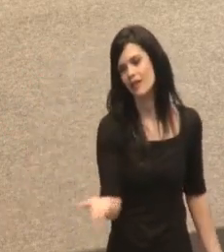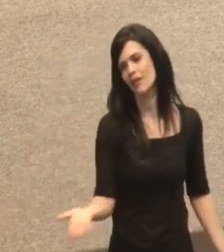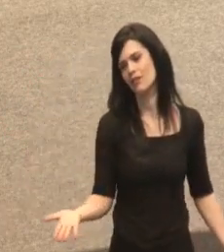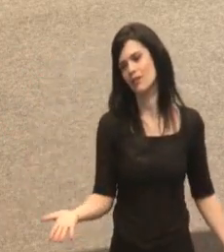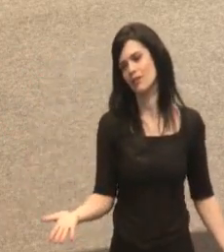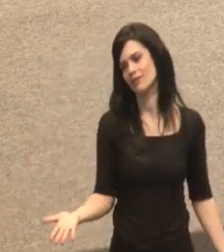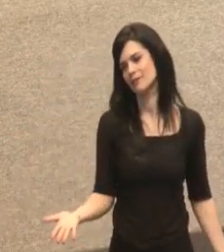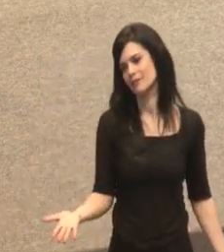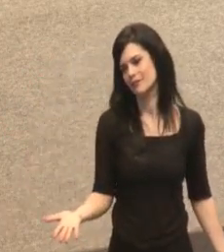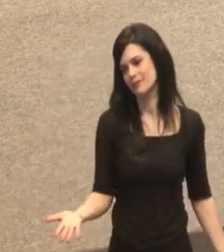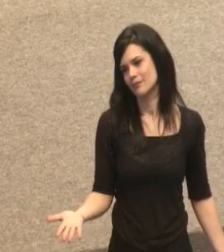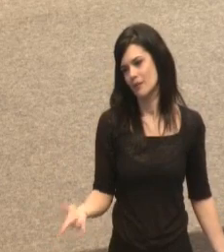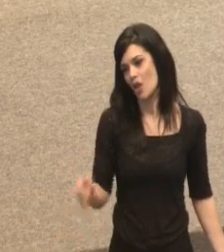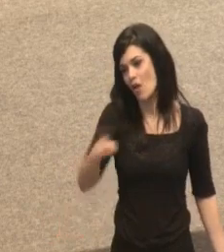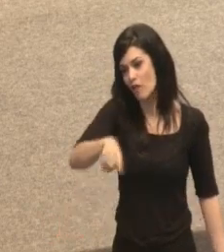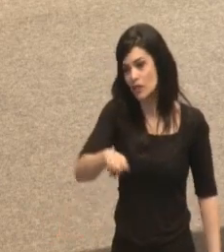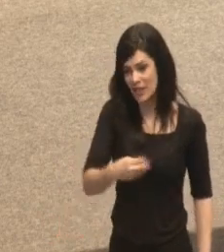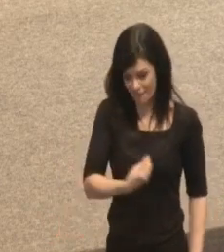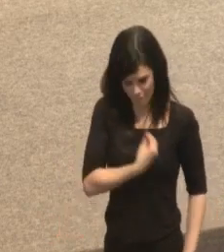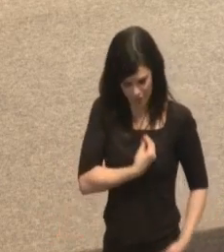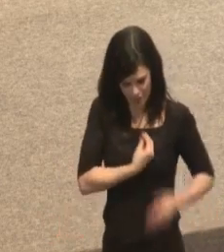vida para que Deus viva em você.